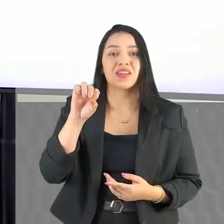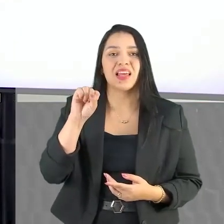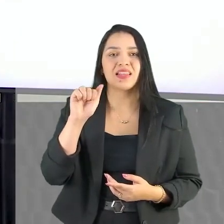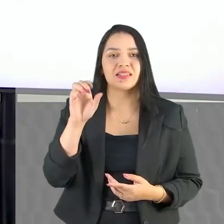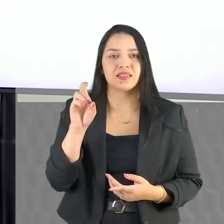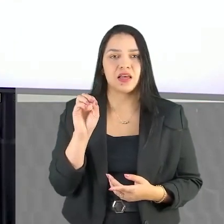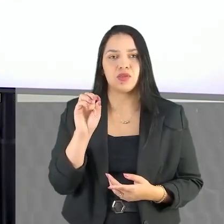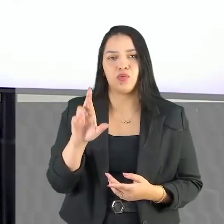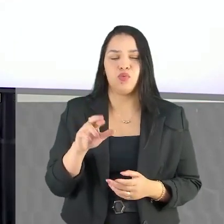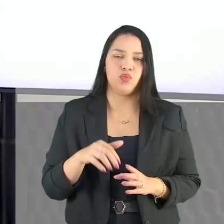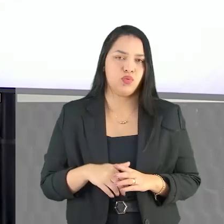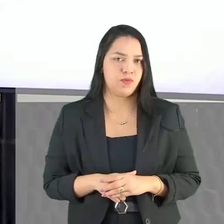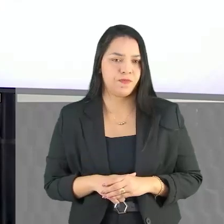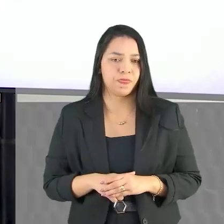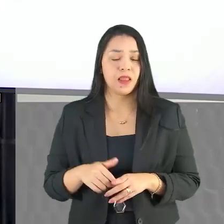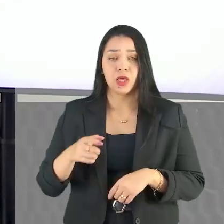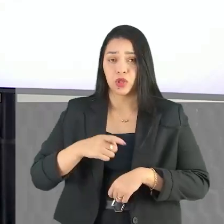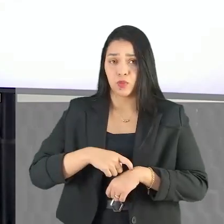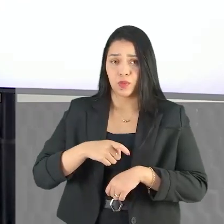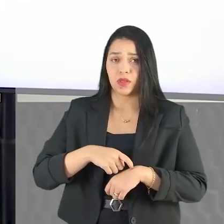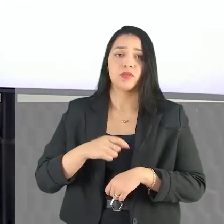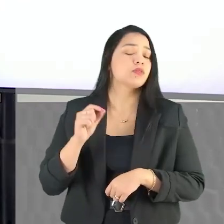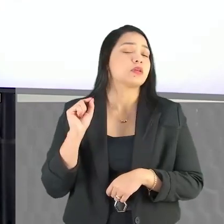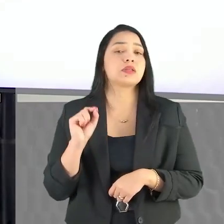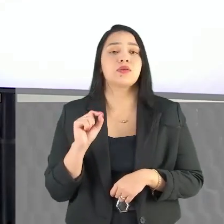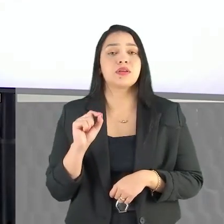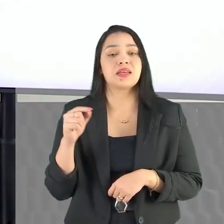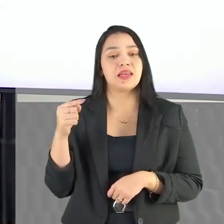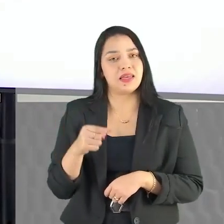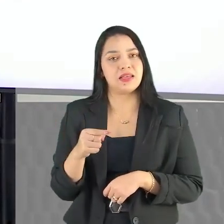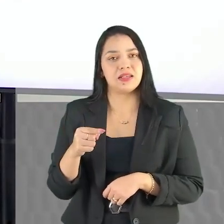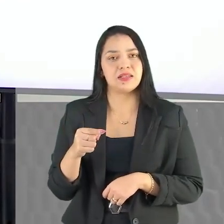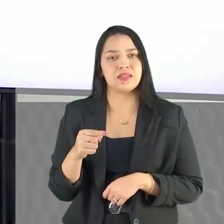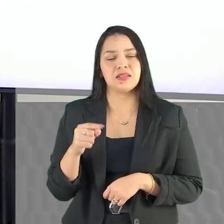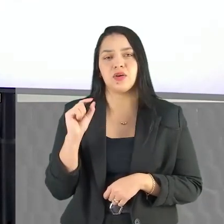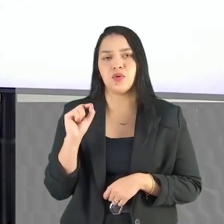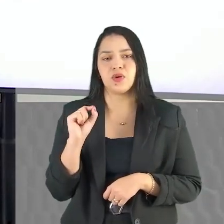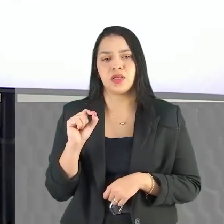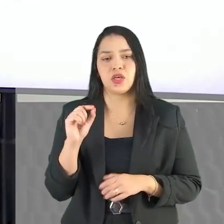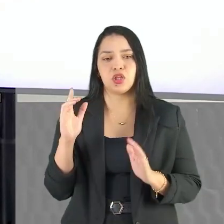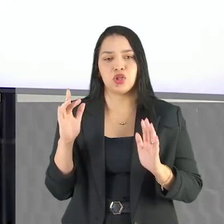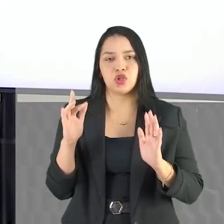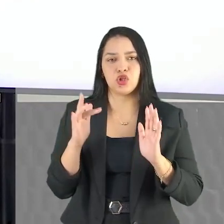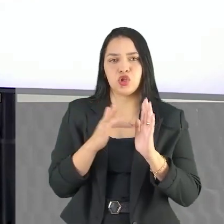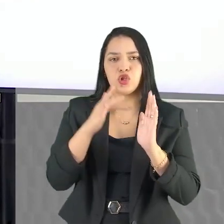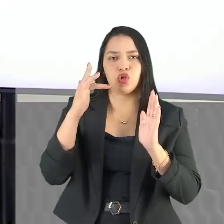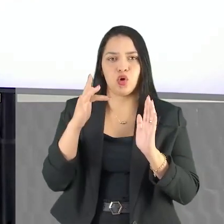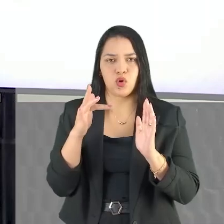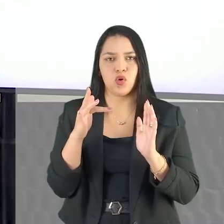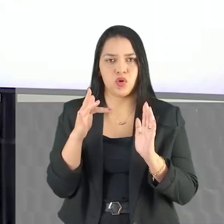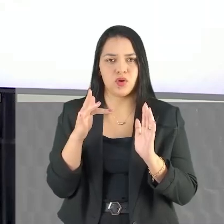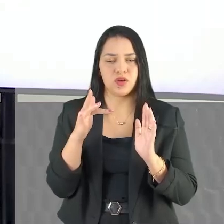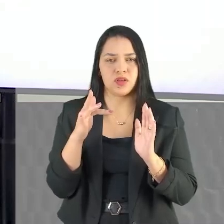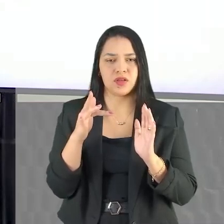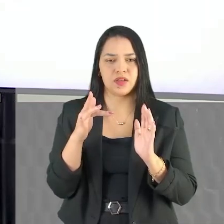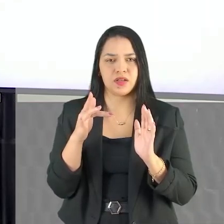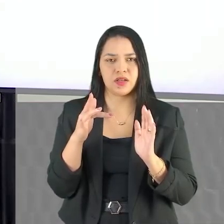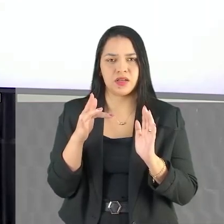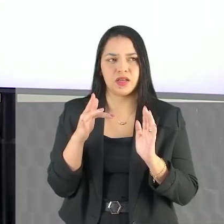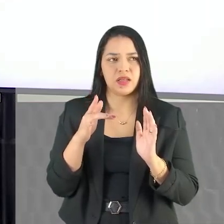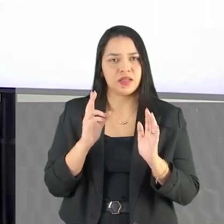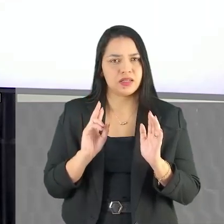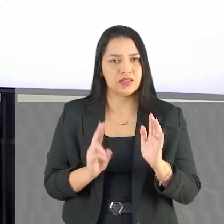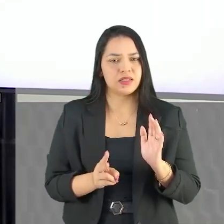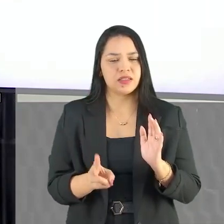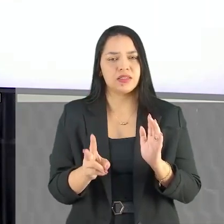condensador. E no momento que essa substância toca no condensador, que está sendo